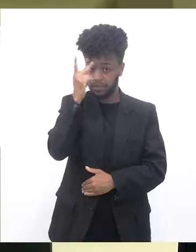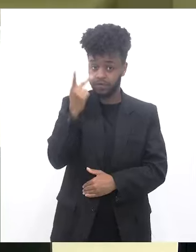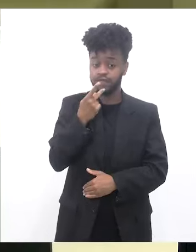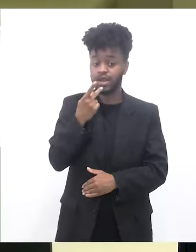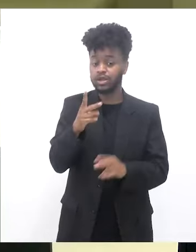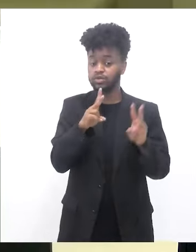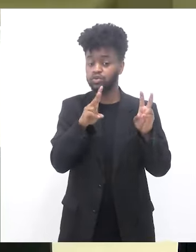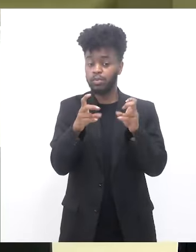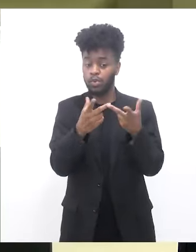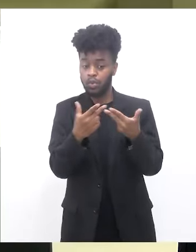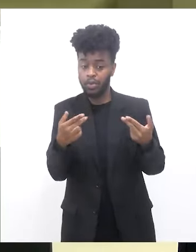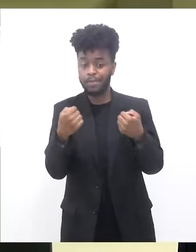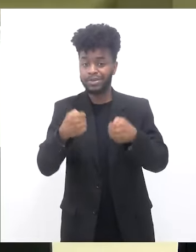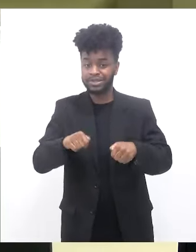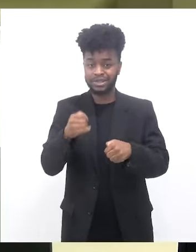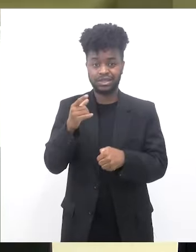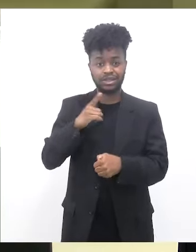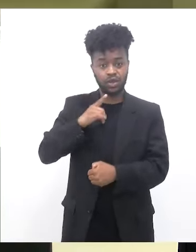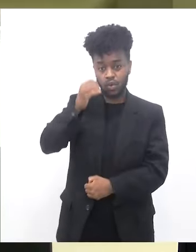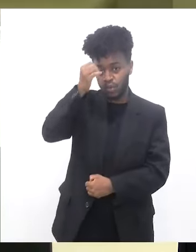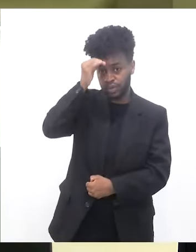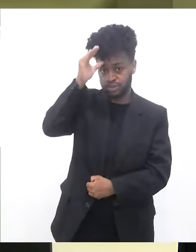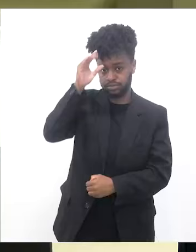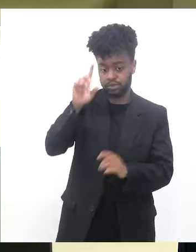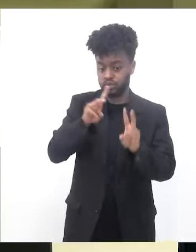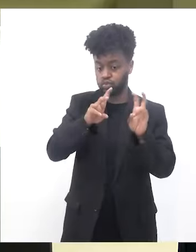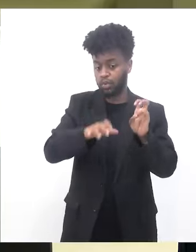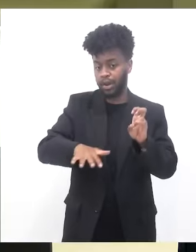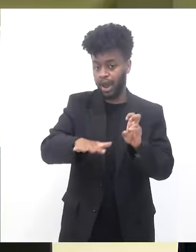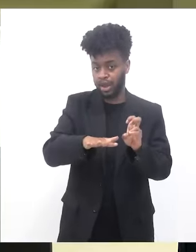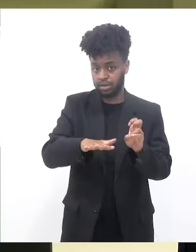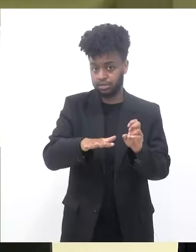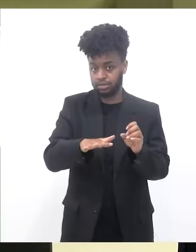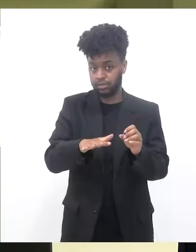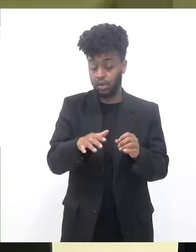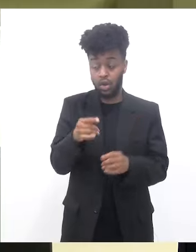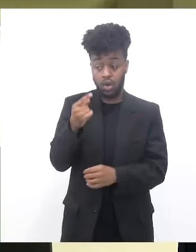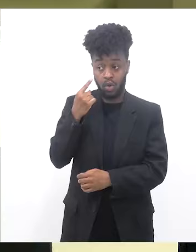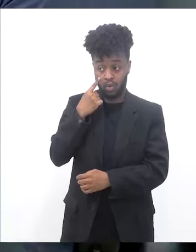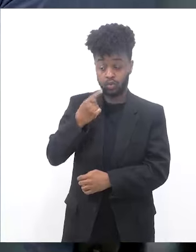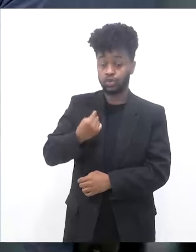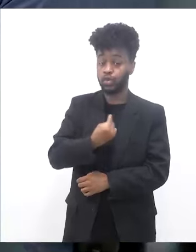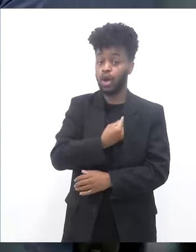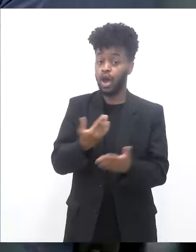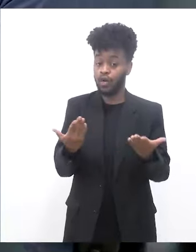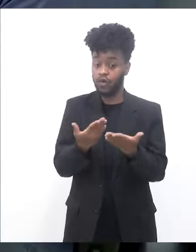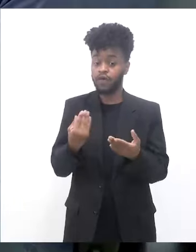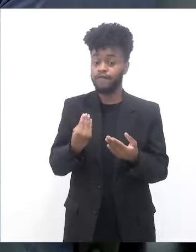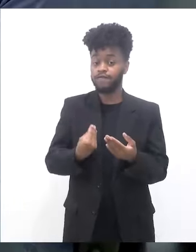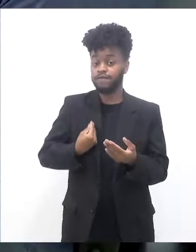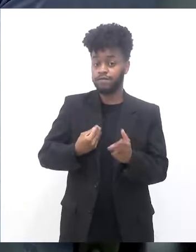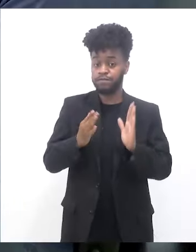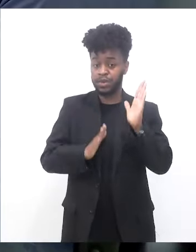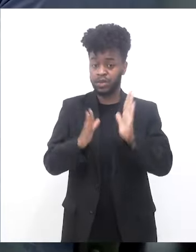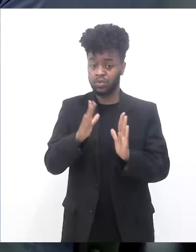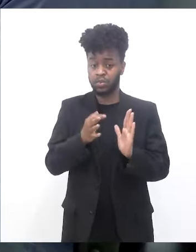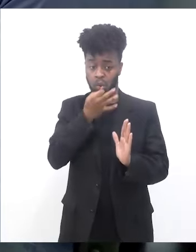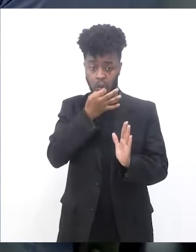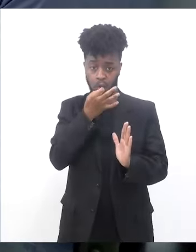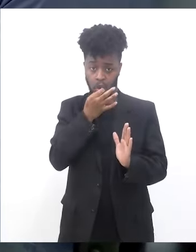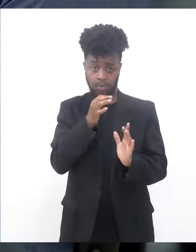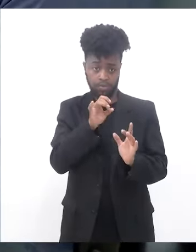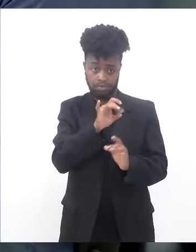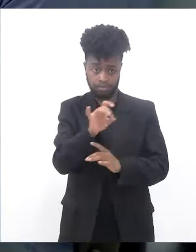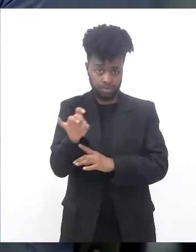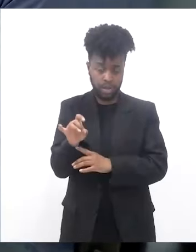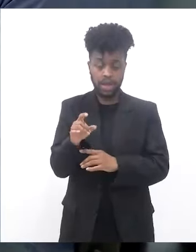para falar sobre algum tema, ela tem que ter o mínimo de conhecimento daquele tema? Brizola, a gente está vivendo a era do opinionismo, né?